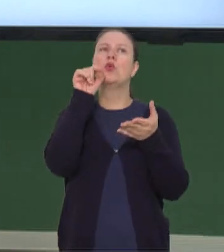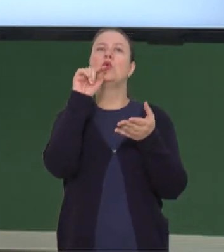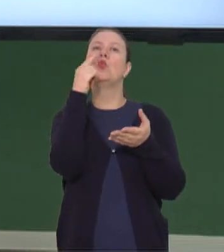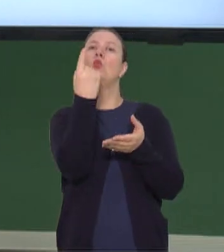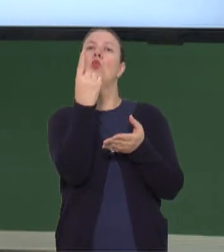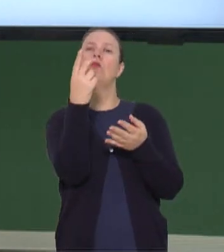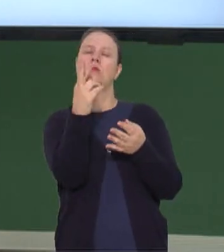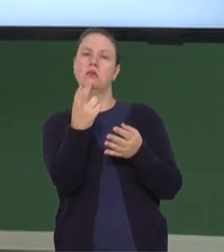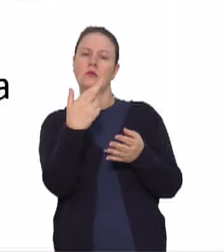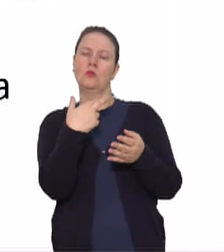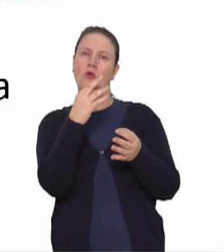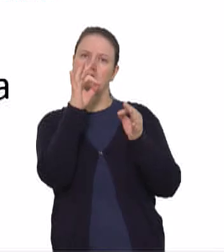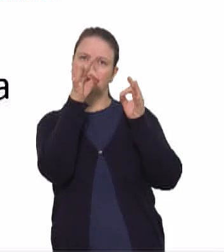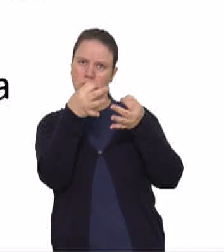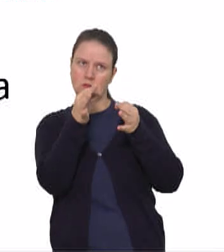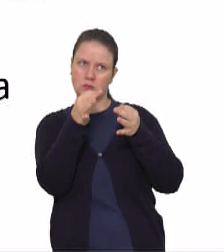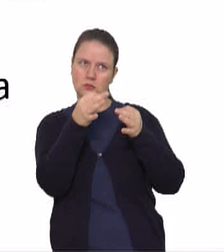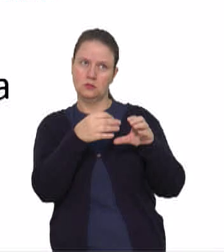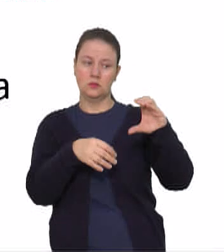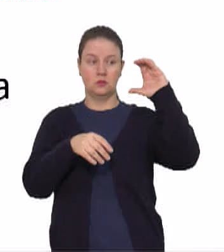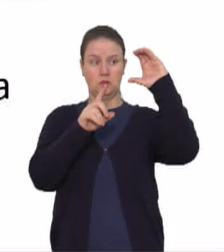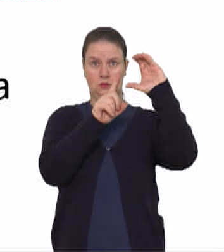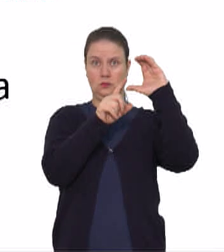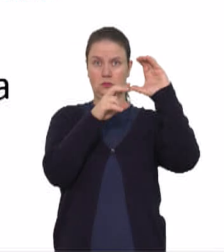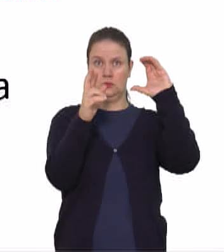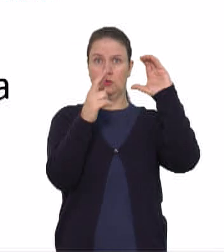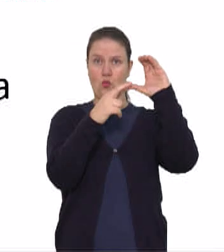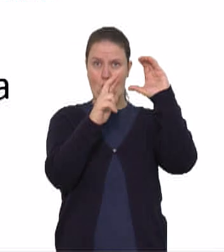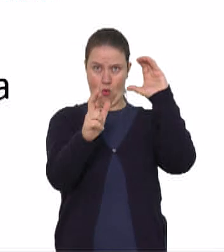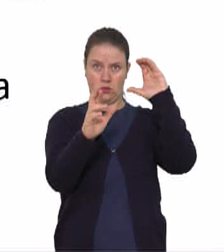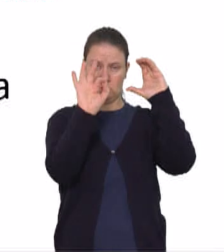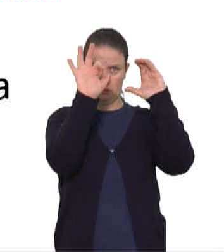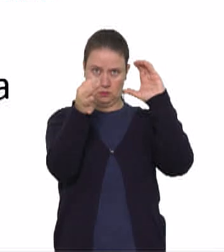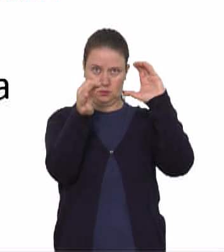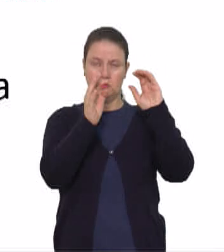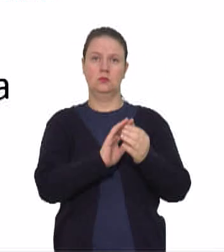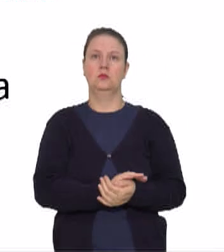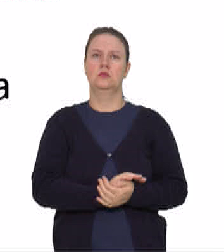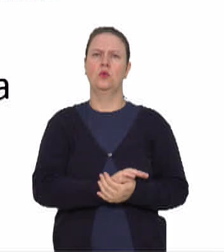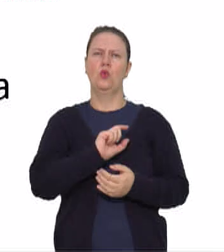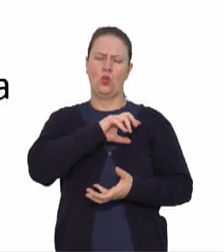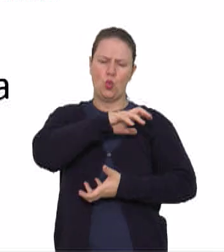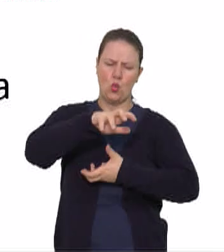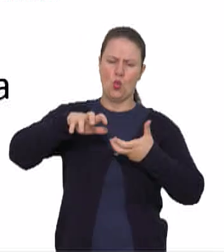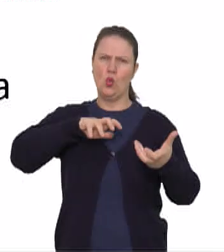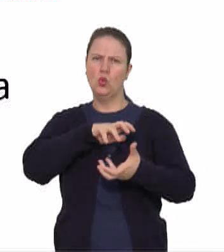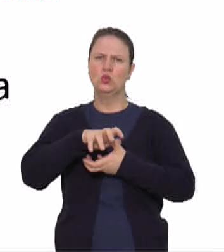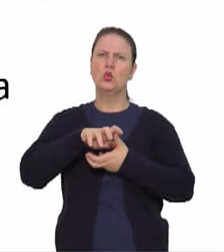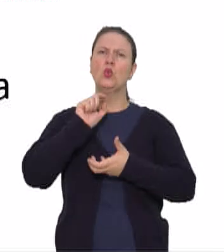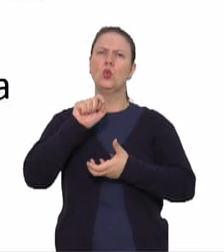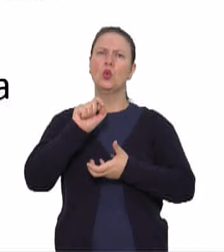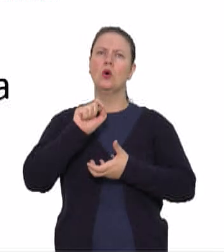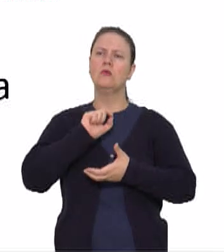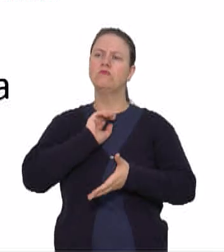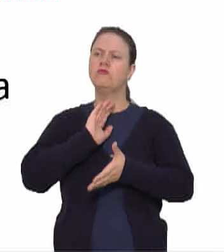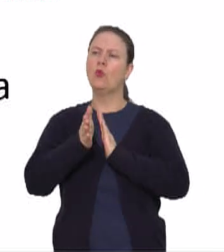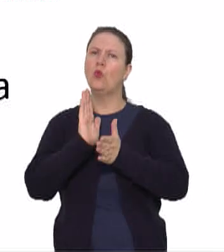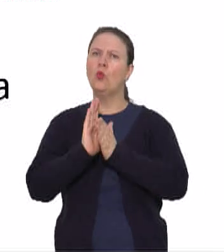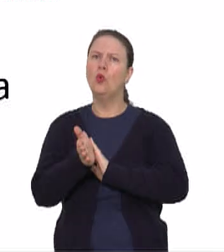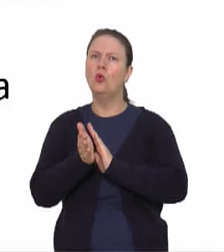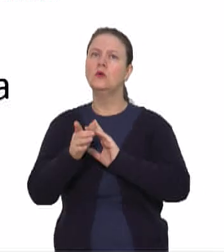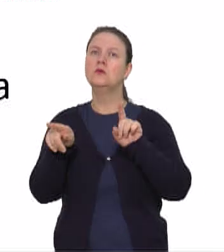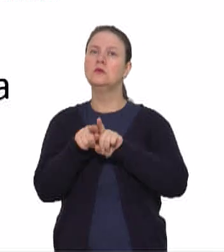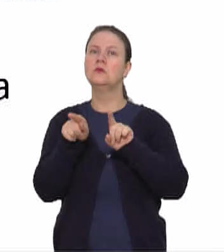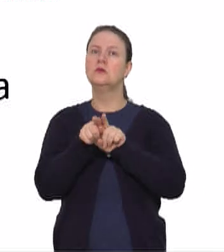que estão aqui. A correta é a letra C. Reagindo a essa situação opressiva, os escravizados promoviam fugas e formação